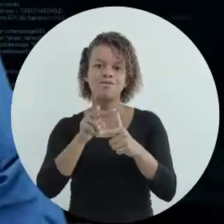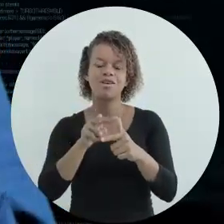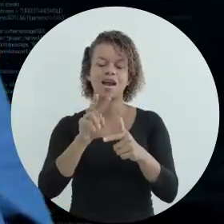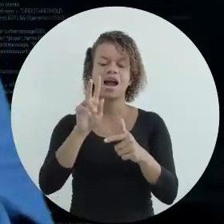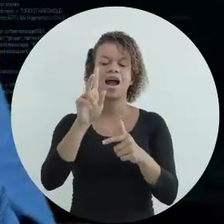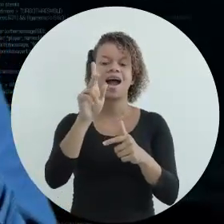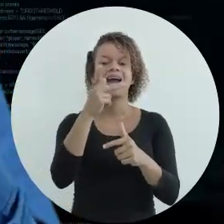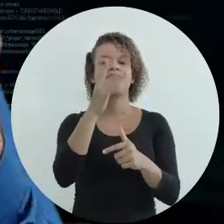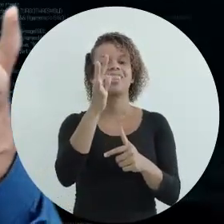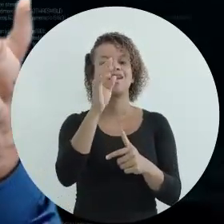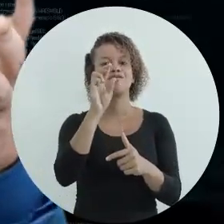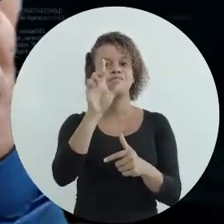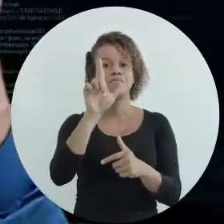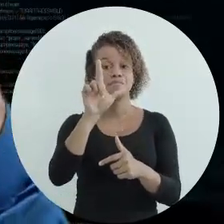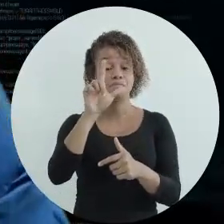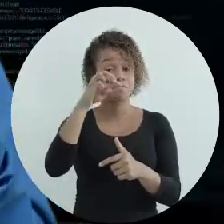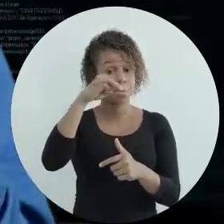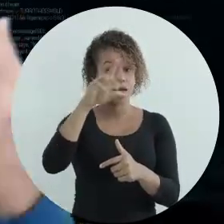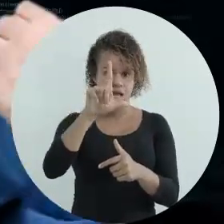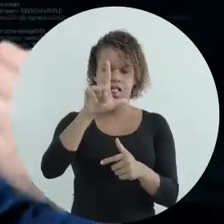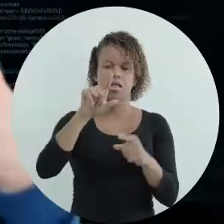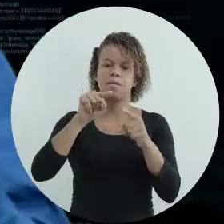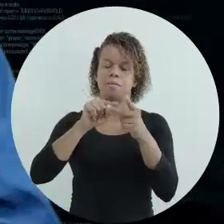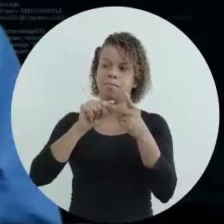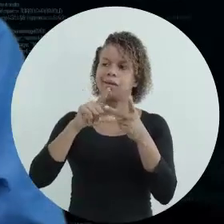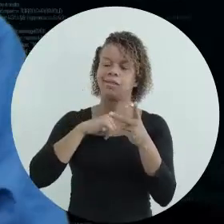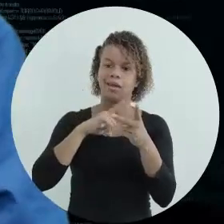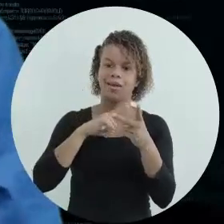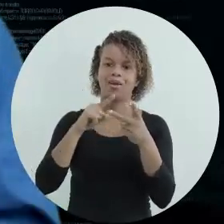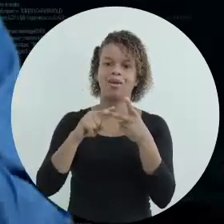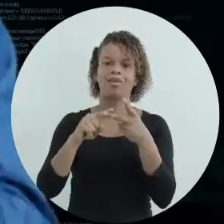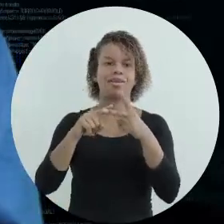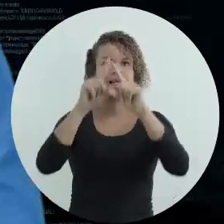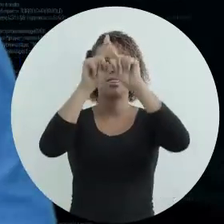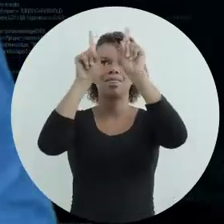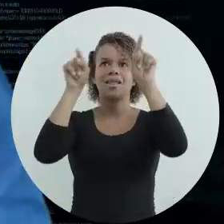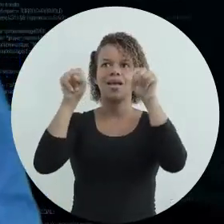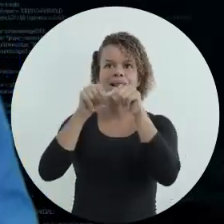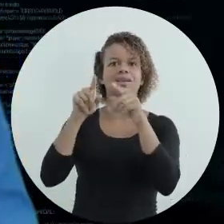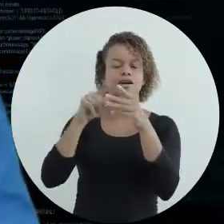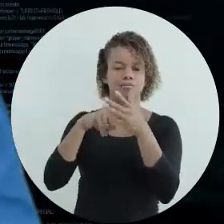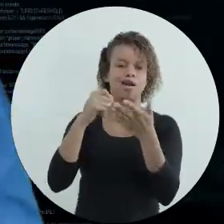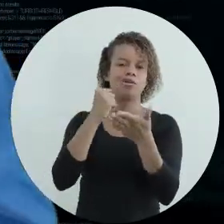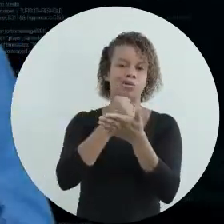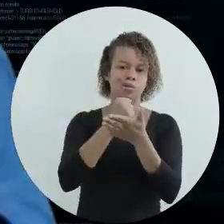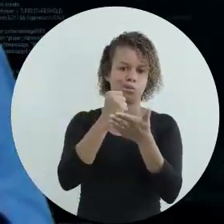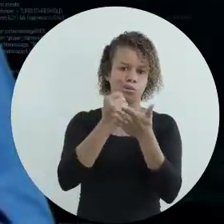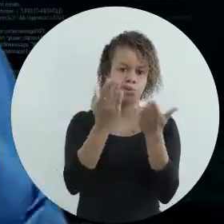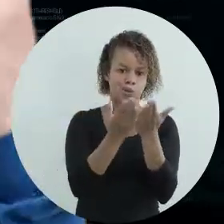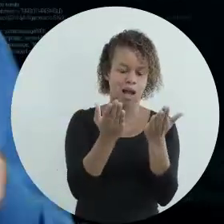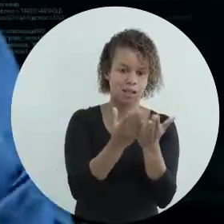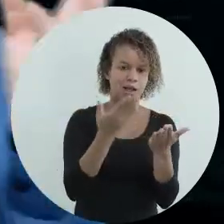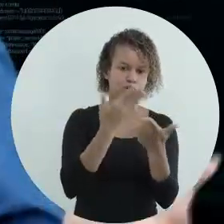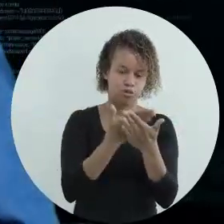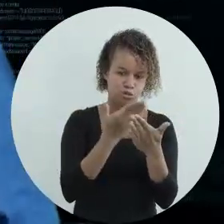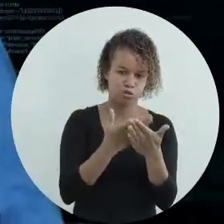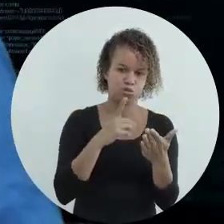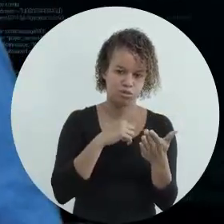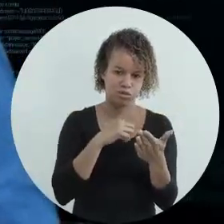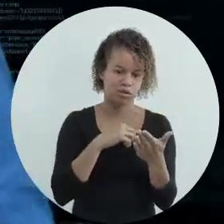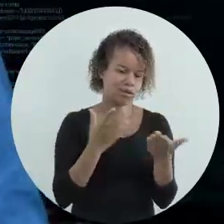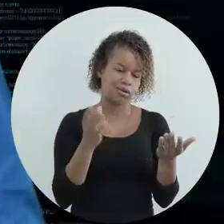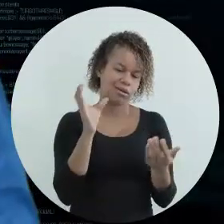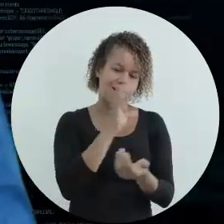aí tem na tela e também no seu caderno de estudo, principalmente no seu caderno de estudo, porque aqui é breve e lá ele vai estar